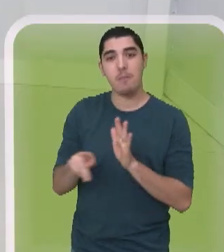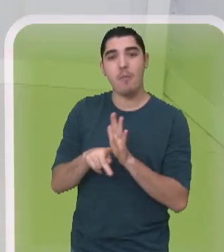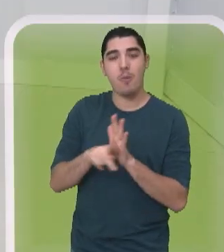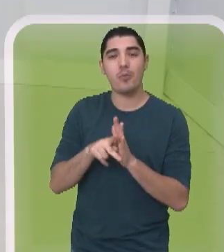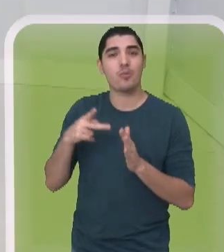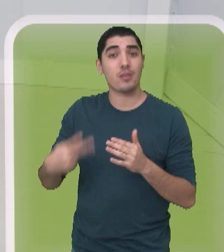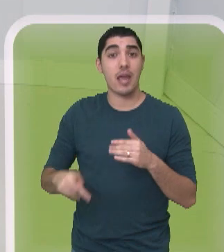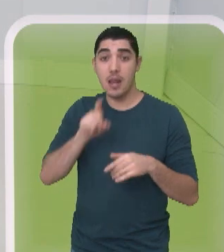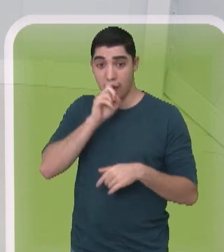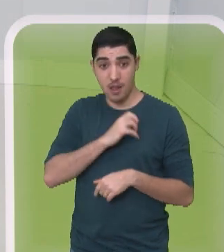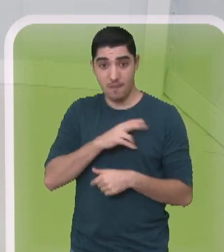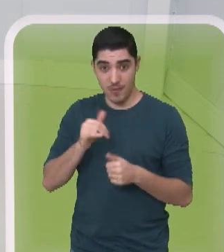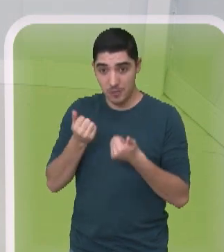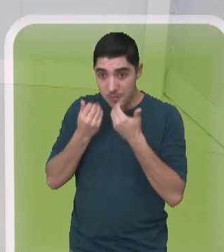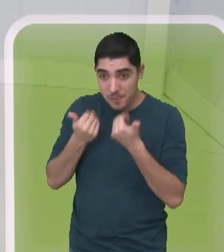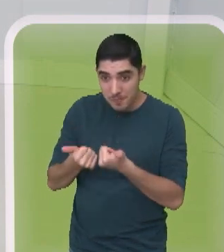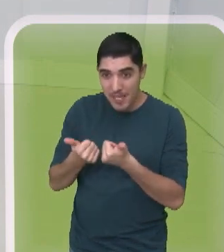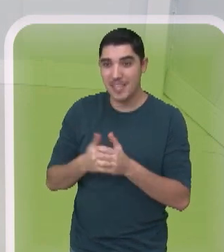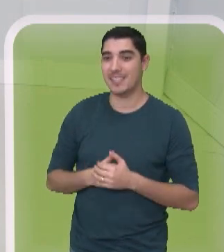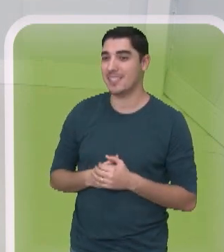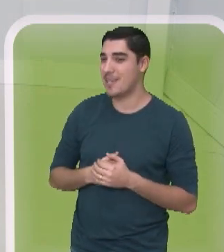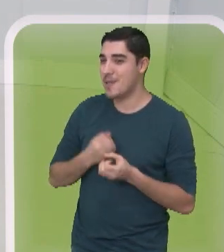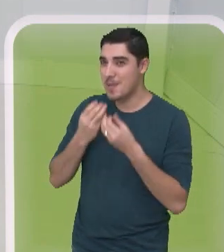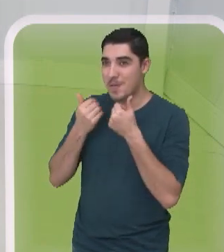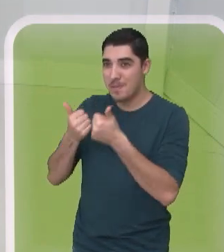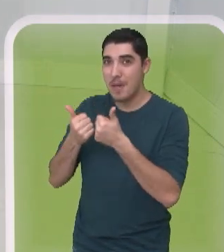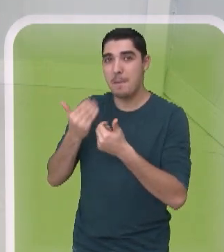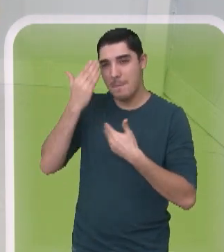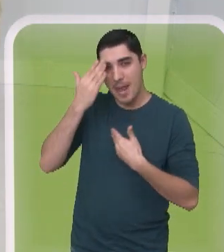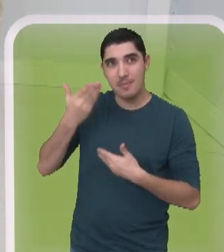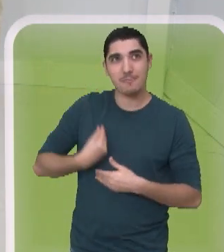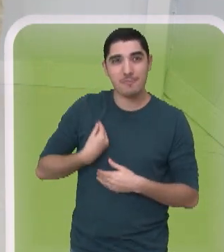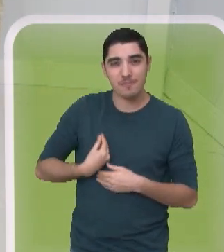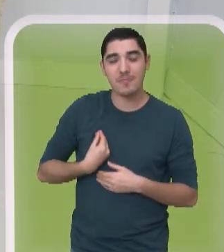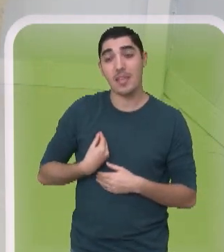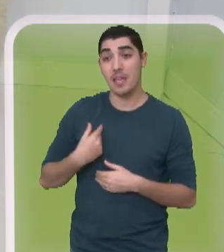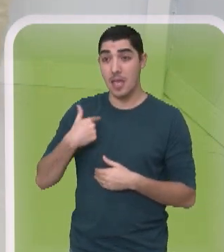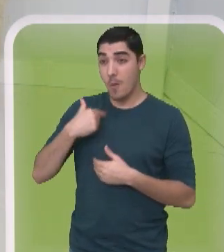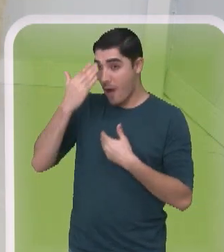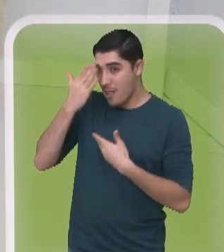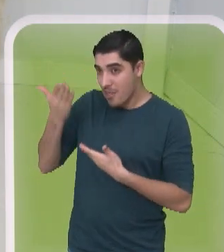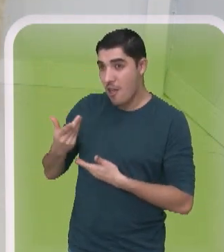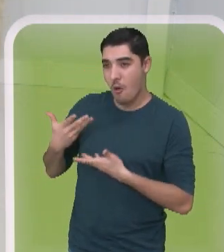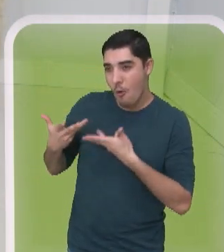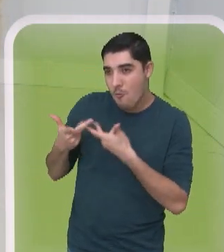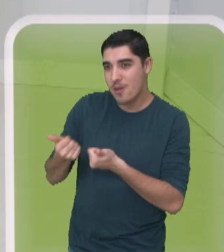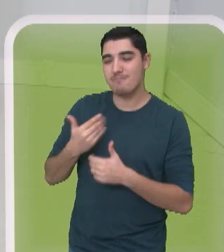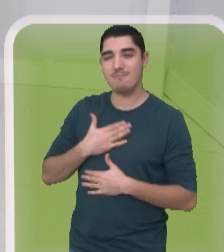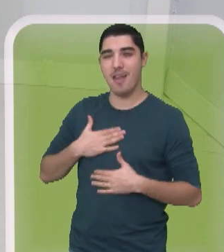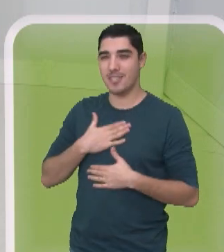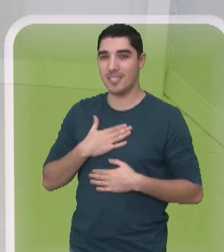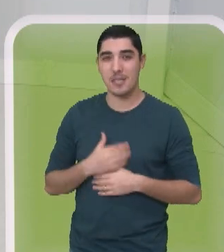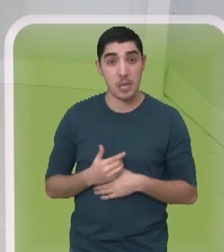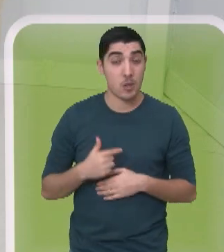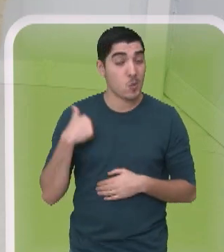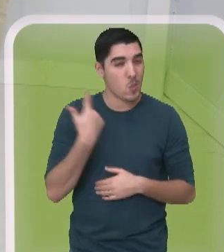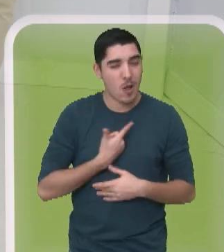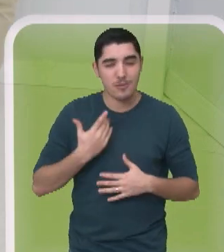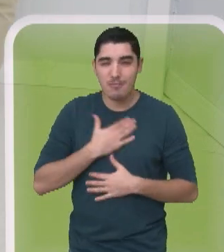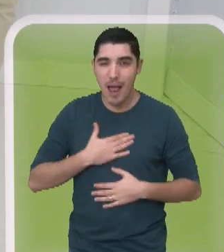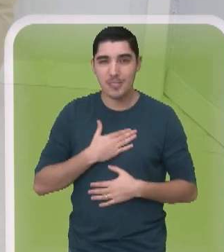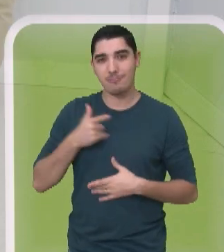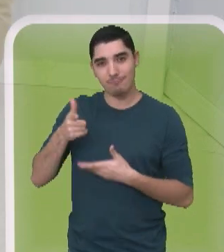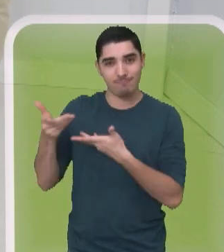a SAF. Brunão? Tudo bem? Tudo bem, obrigado pela sua presença aqui no Hora do Esporte. Obrigado a vocês pelo convite, prazer. Prazer é todo nosso de te